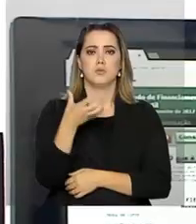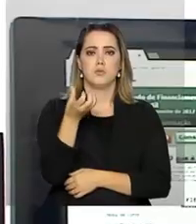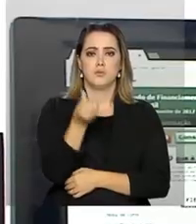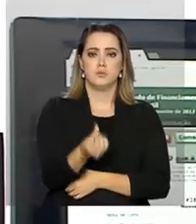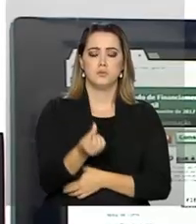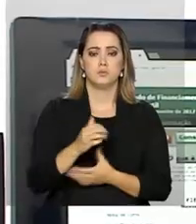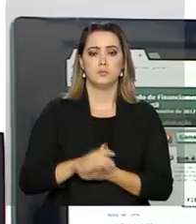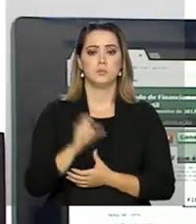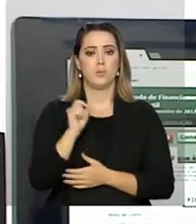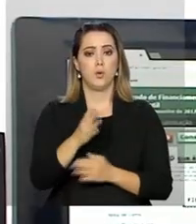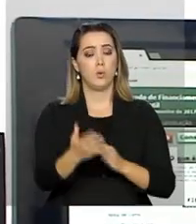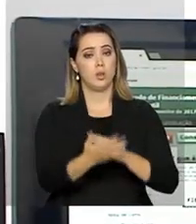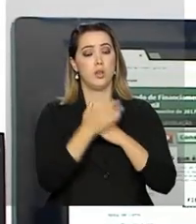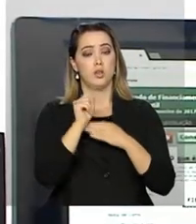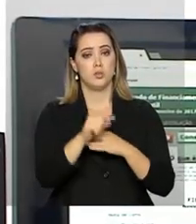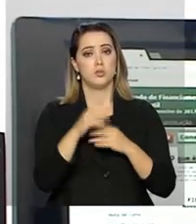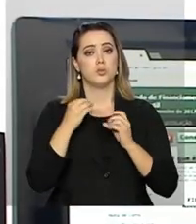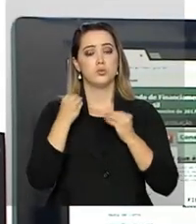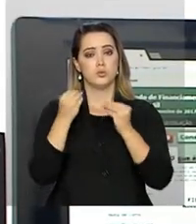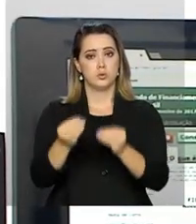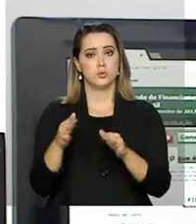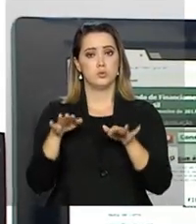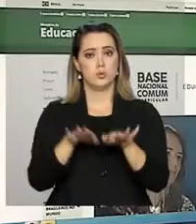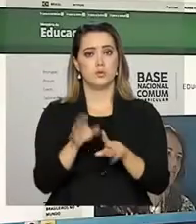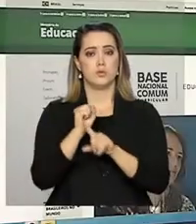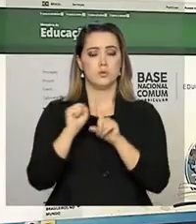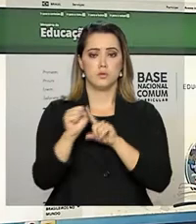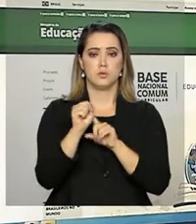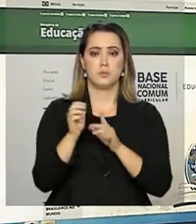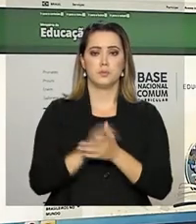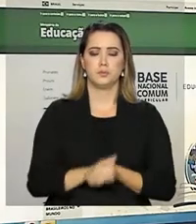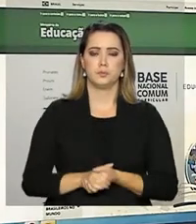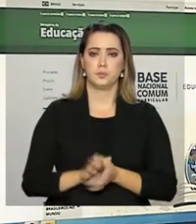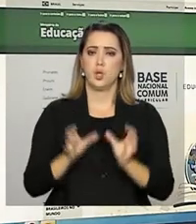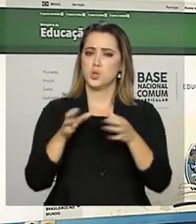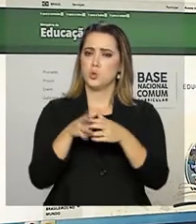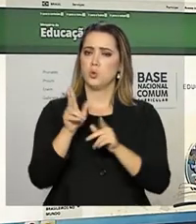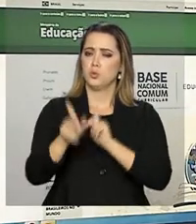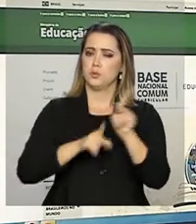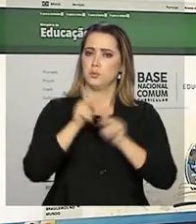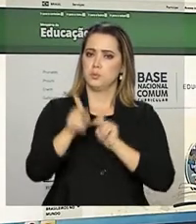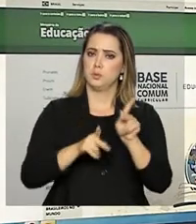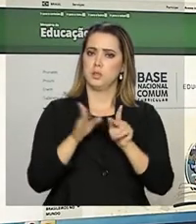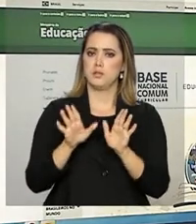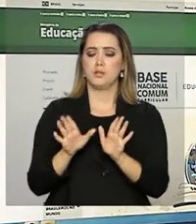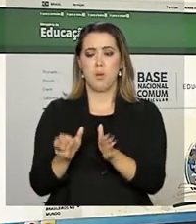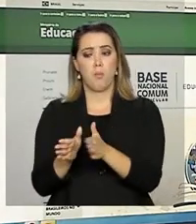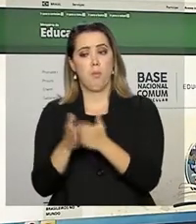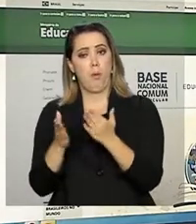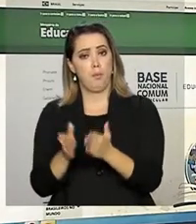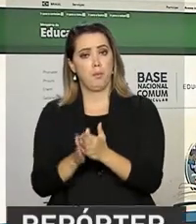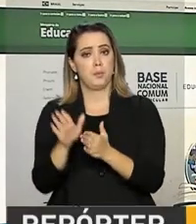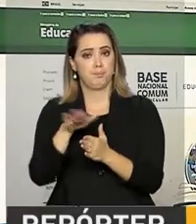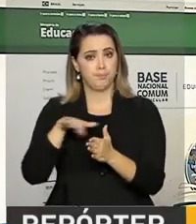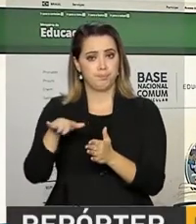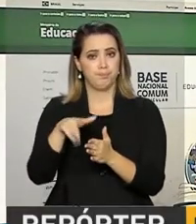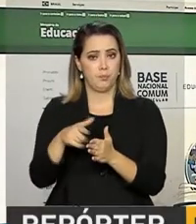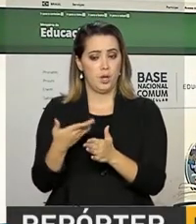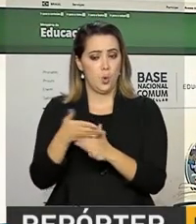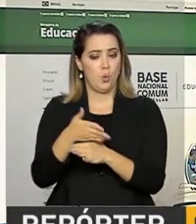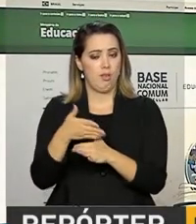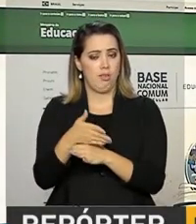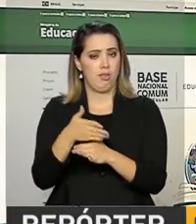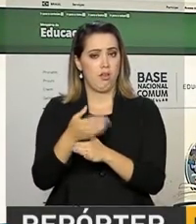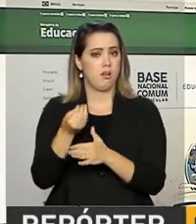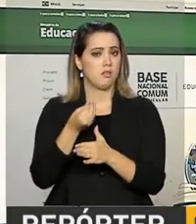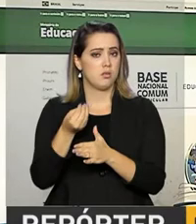o que ajudou a garantir a inclusão social essa parcela da população que a gente diz é de baixa renda se ela não entrasse num